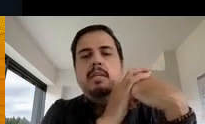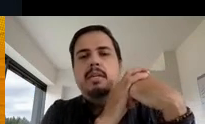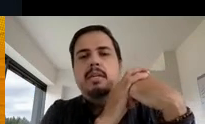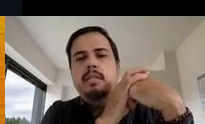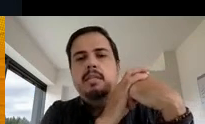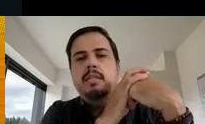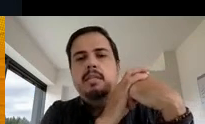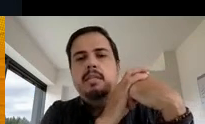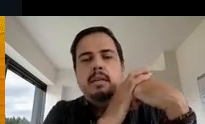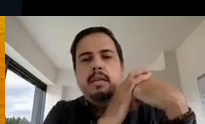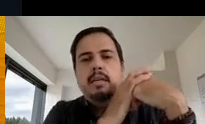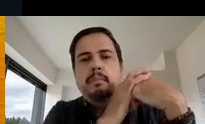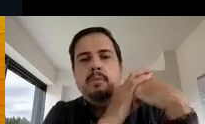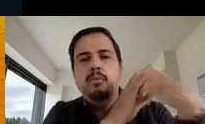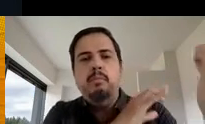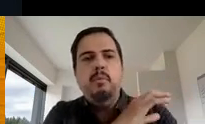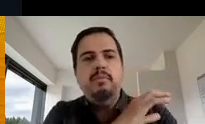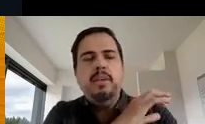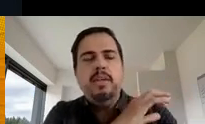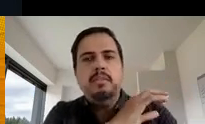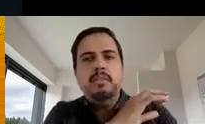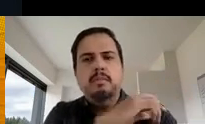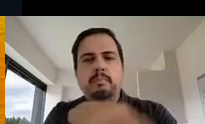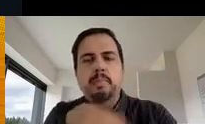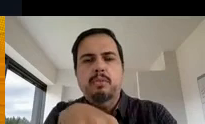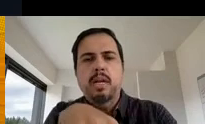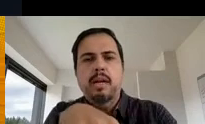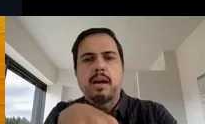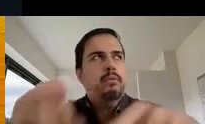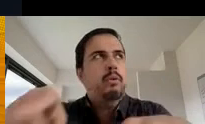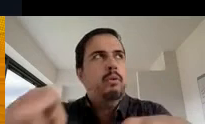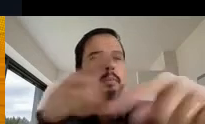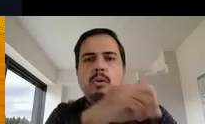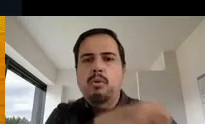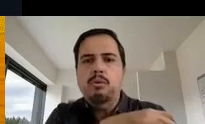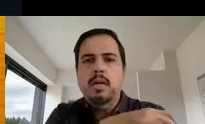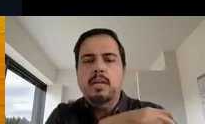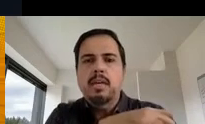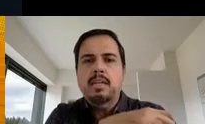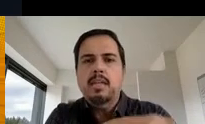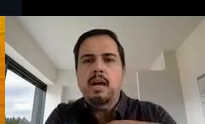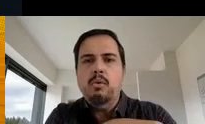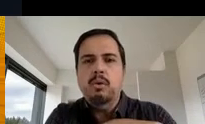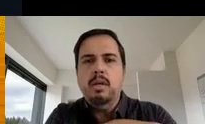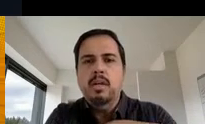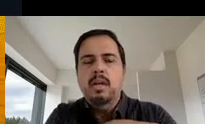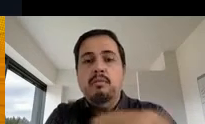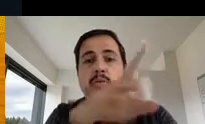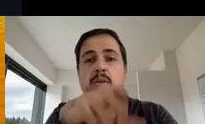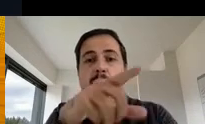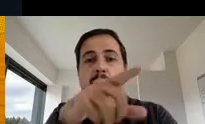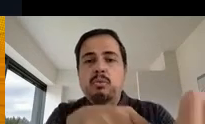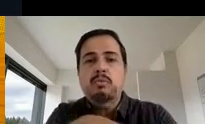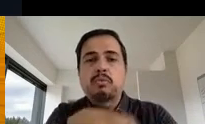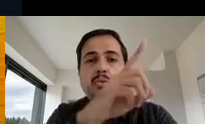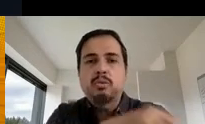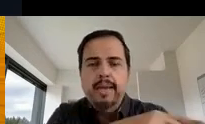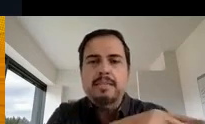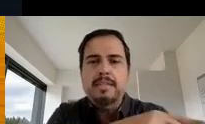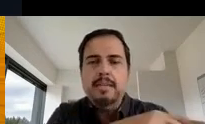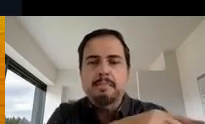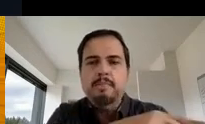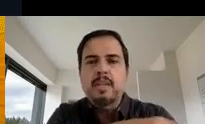no mercado é a mesma coisa. Então, a pessoa comprou uma vez, preço legal, viu que o preço é igual da gôndola, viu que